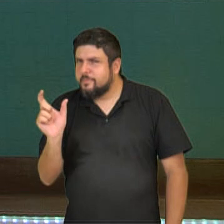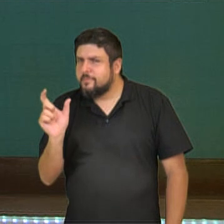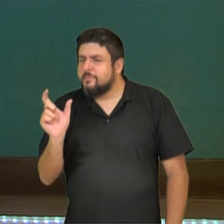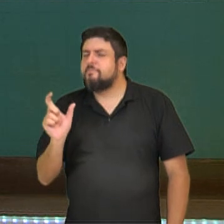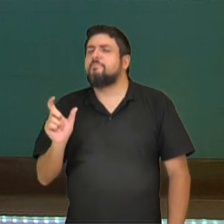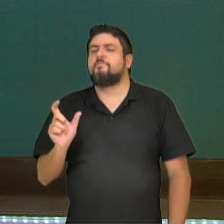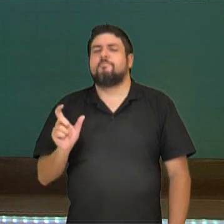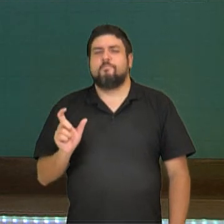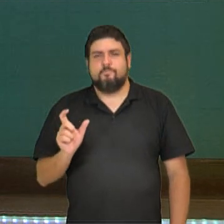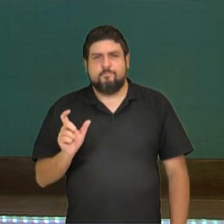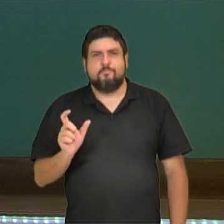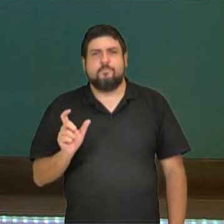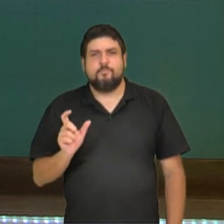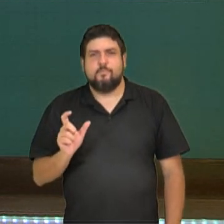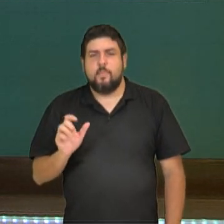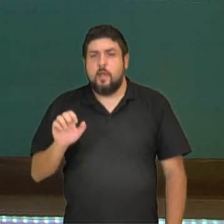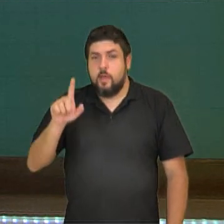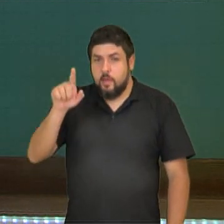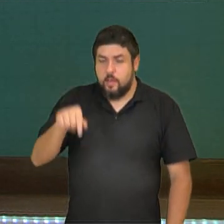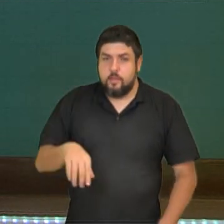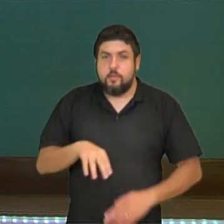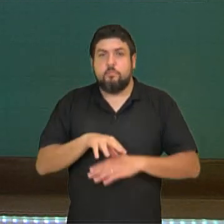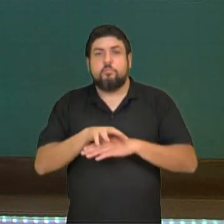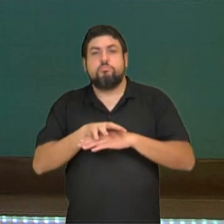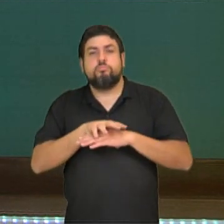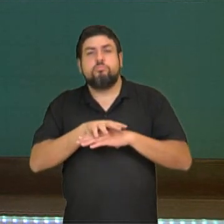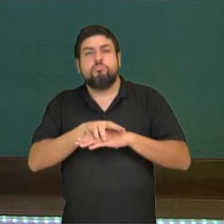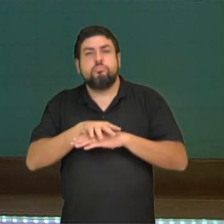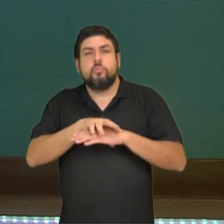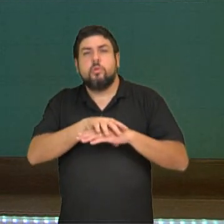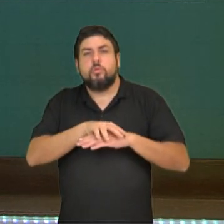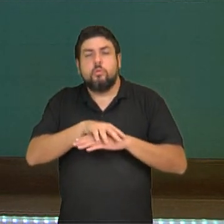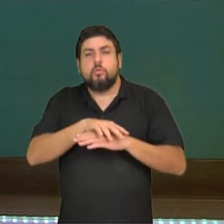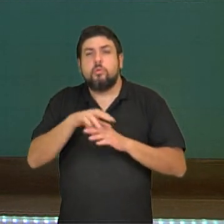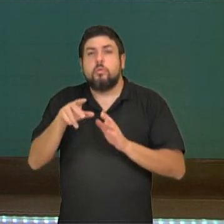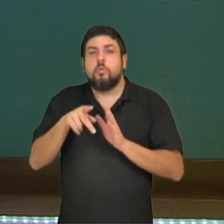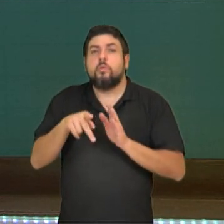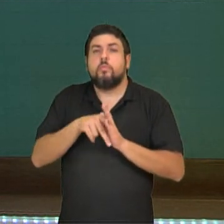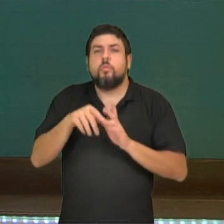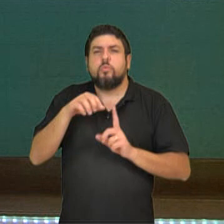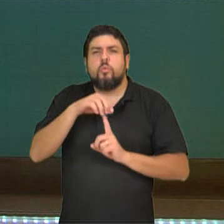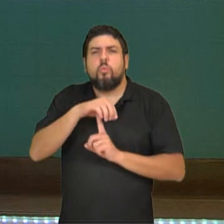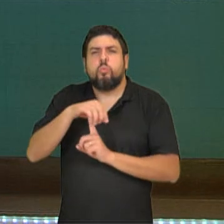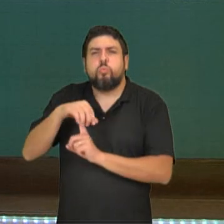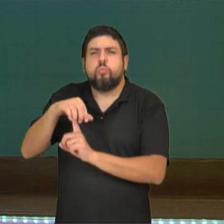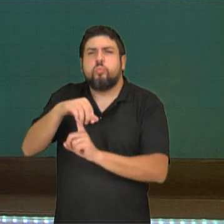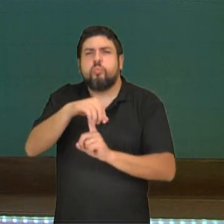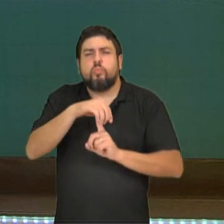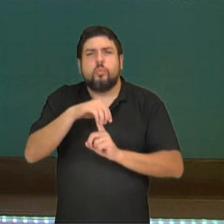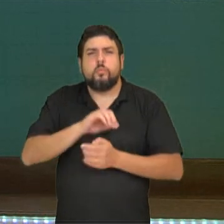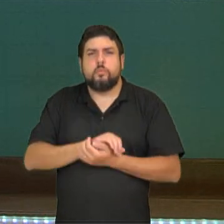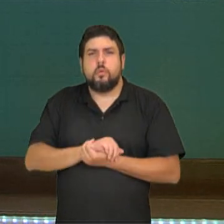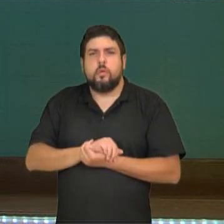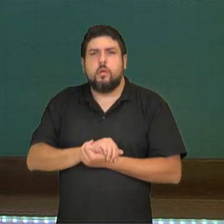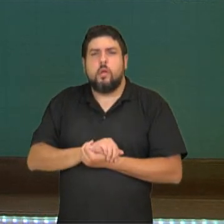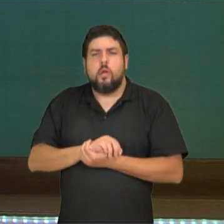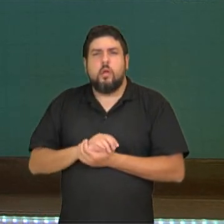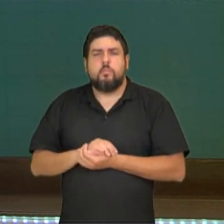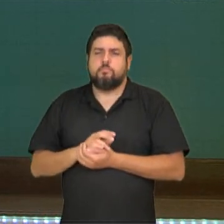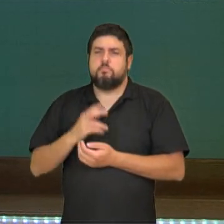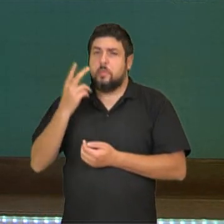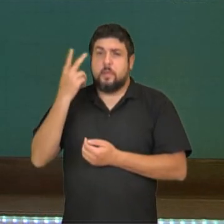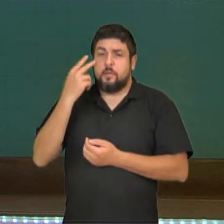lugar. Micose são doenças causadas por fungos, que é muito comum nos